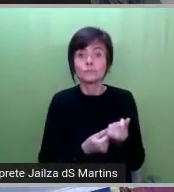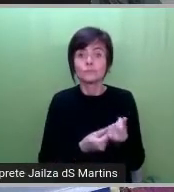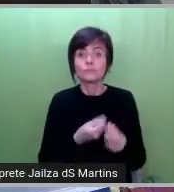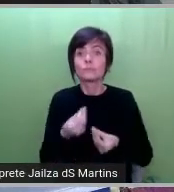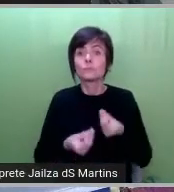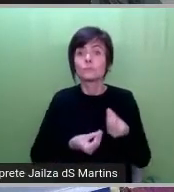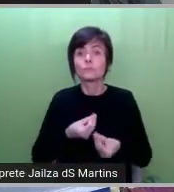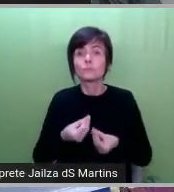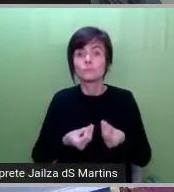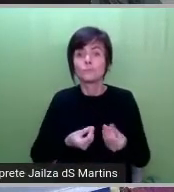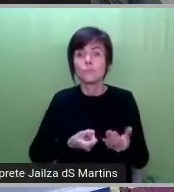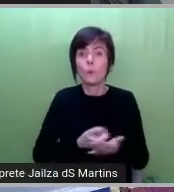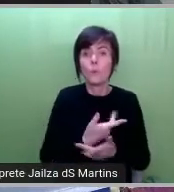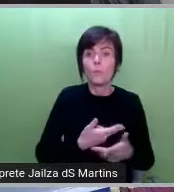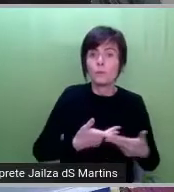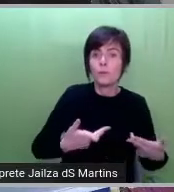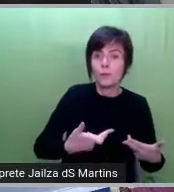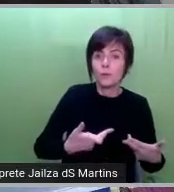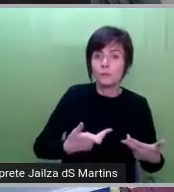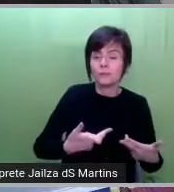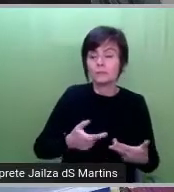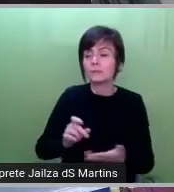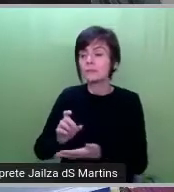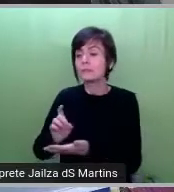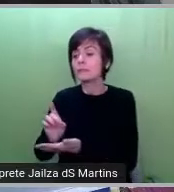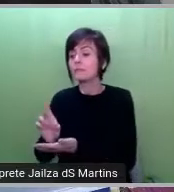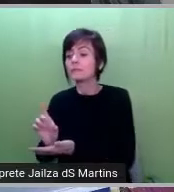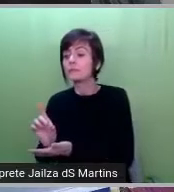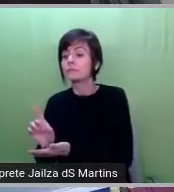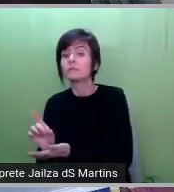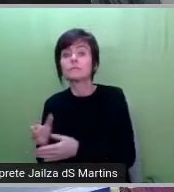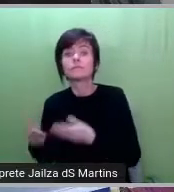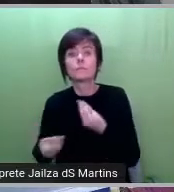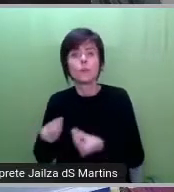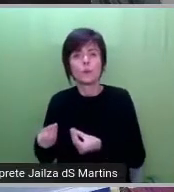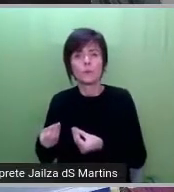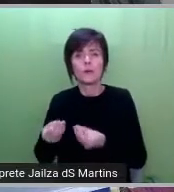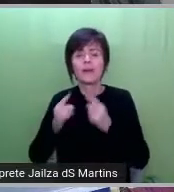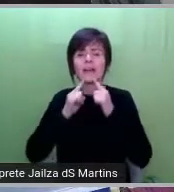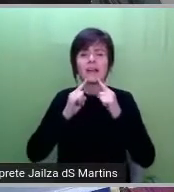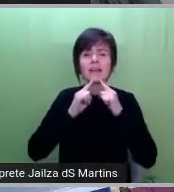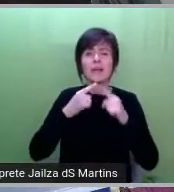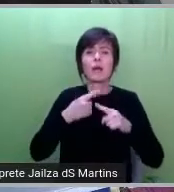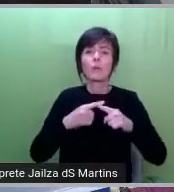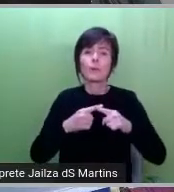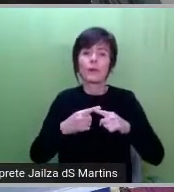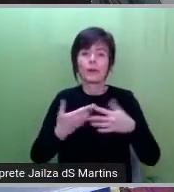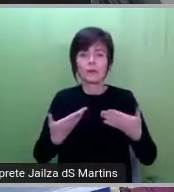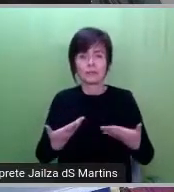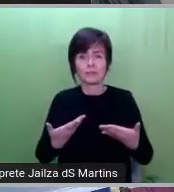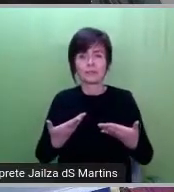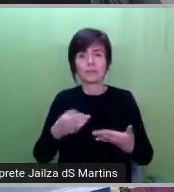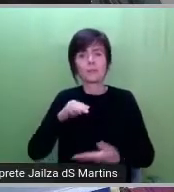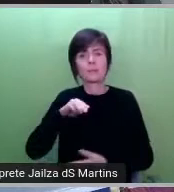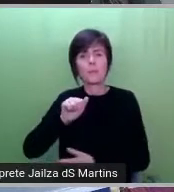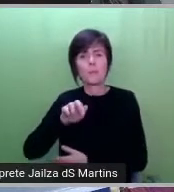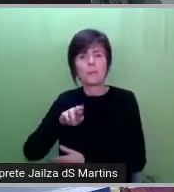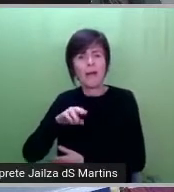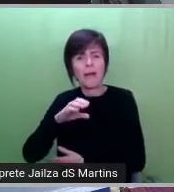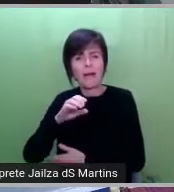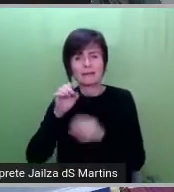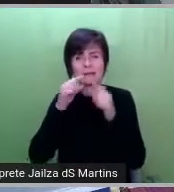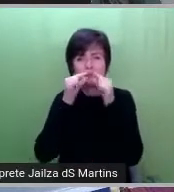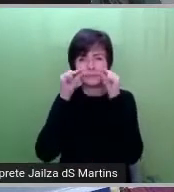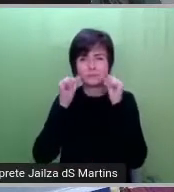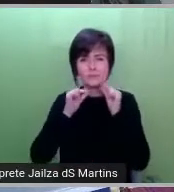do dinheiro e dos preços. Essa teoria já foi criticada por Keynes, já foi criticada por Marx.